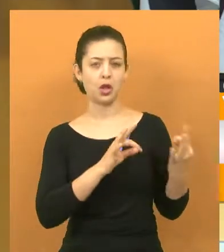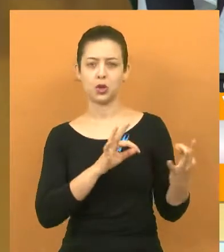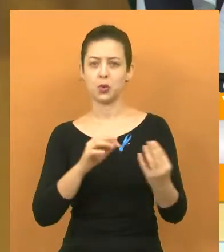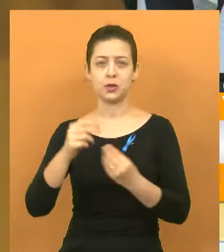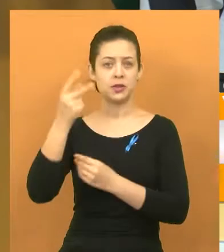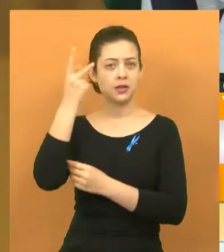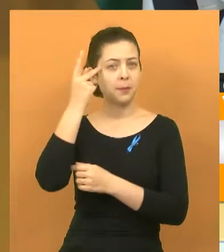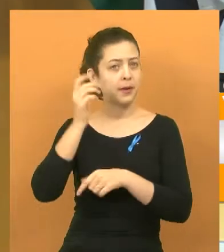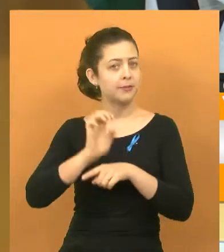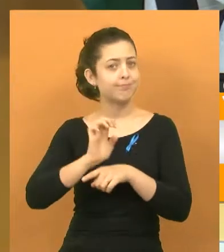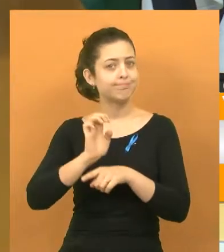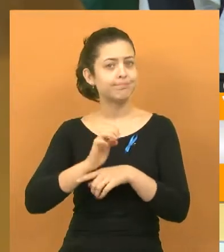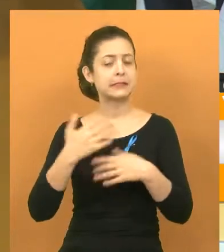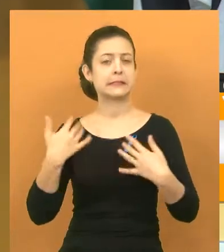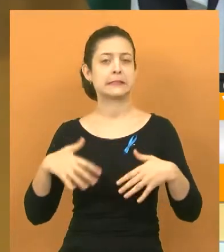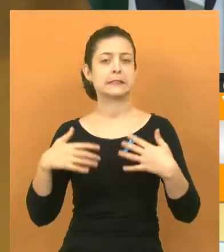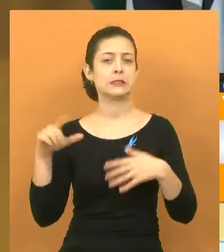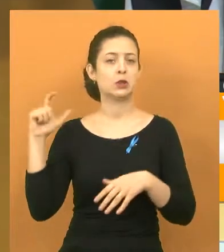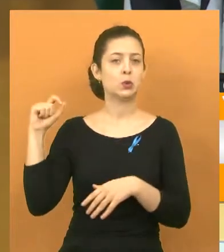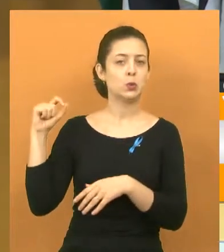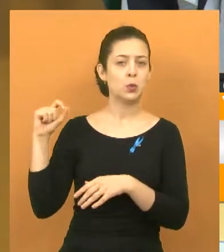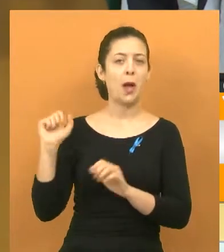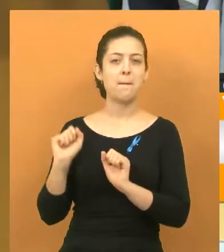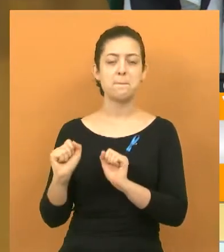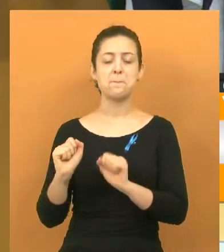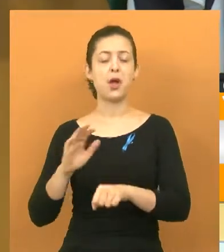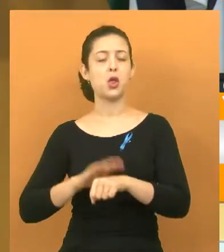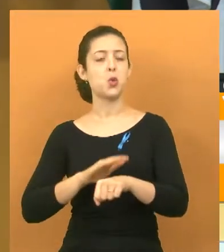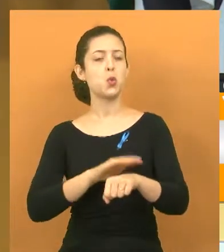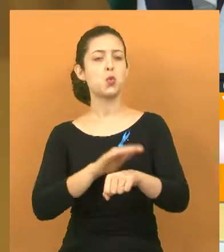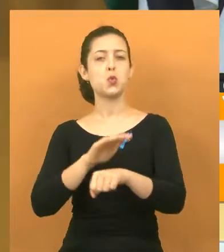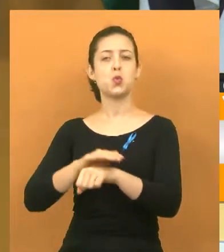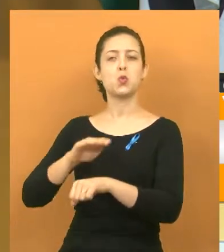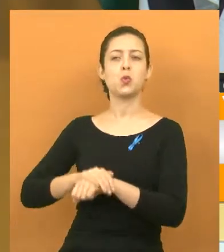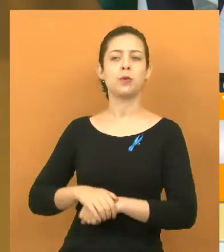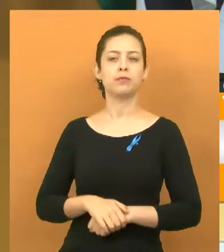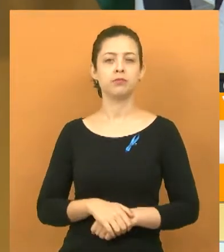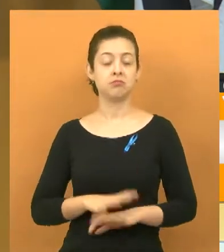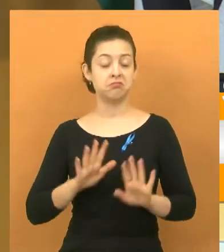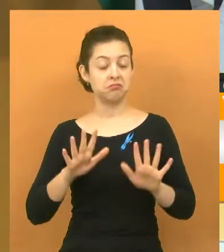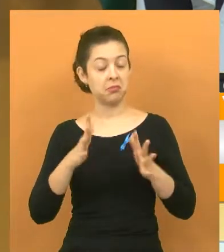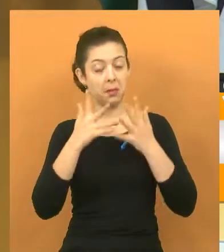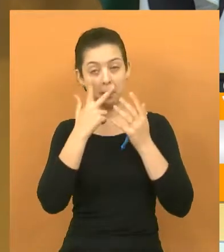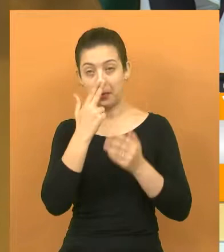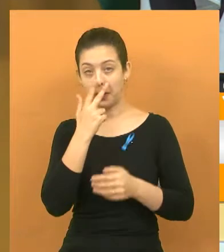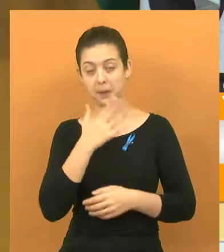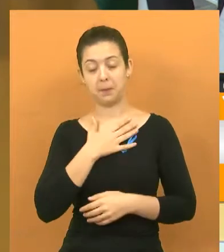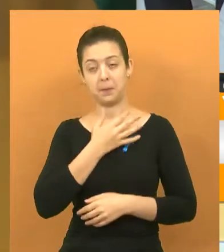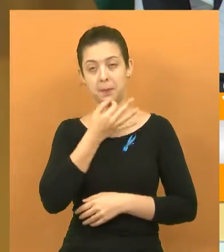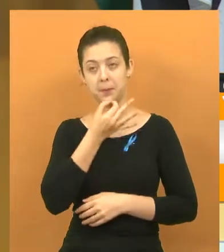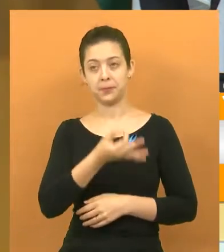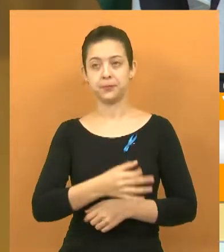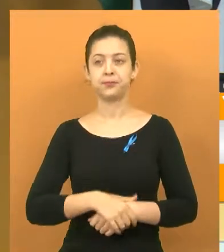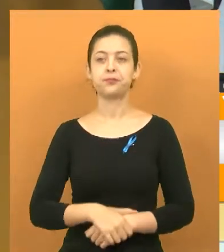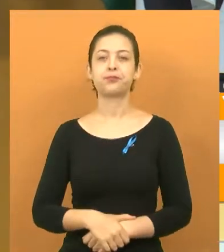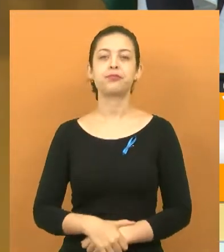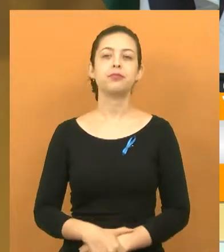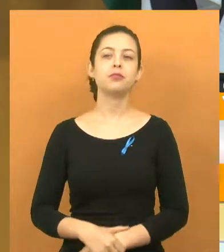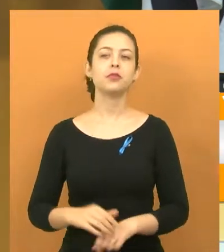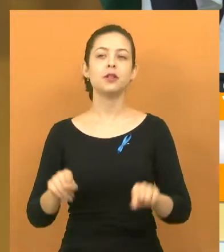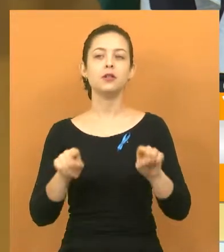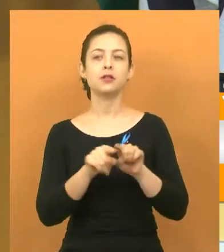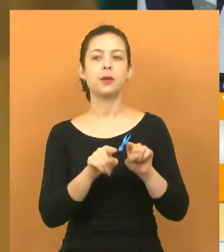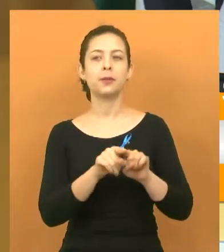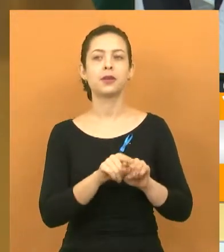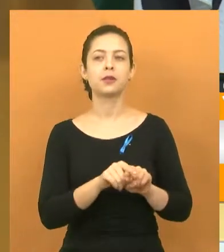de São Paulo, quem é tucano pode fazer o que quiser. Essa é a impressão que eu tenho. Tá certo? Quero colocar aqui